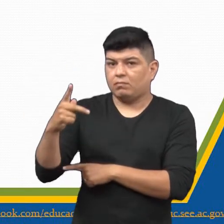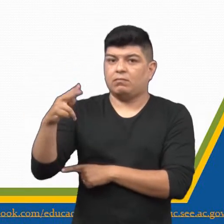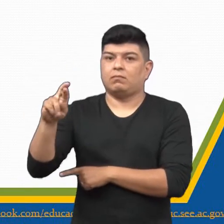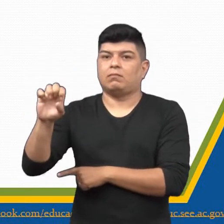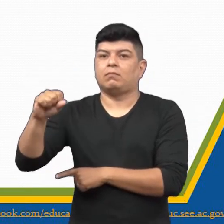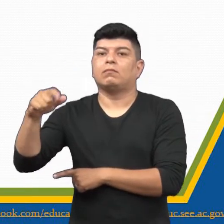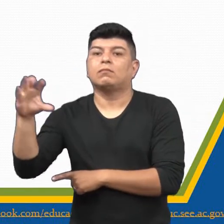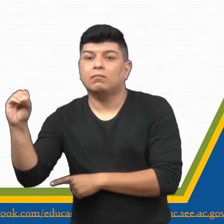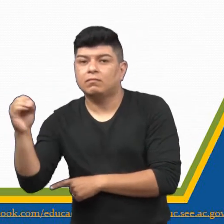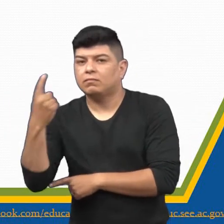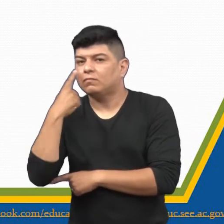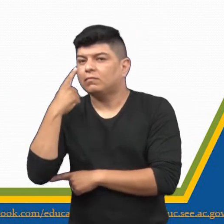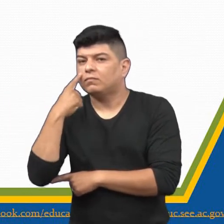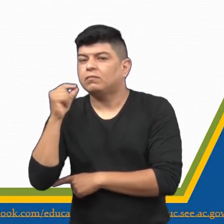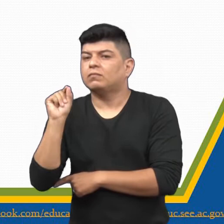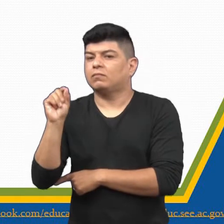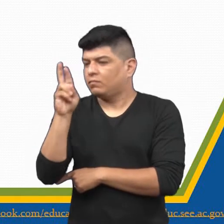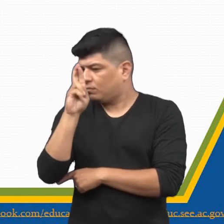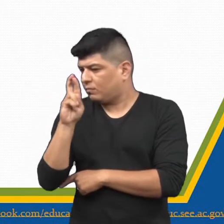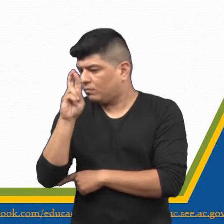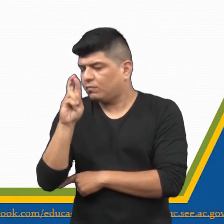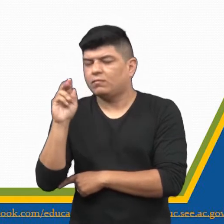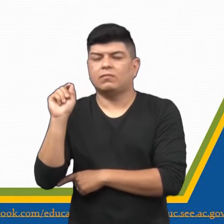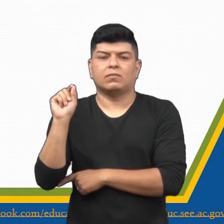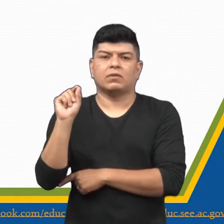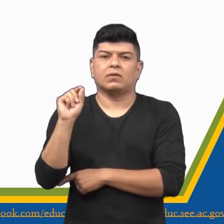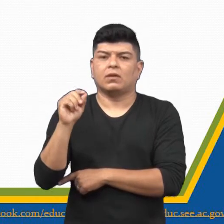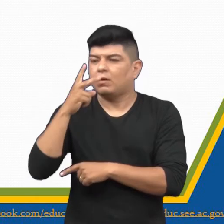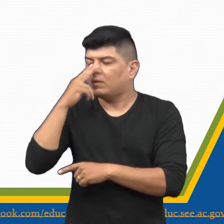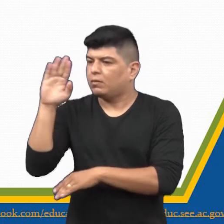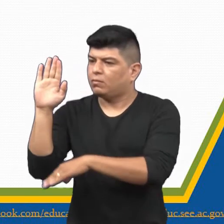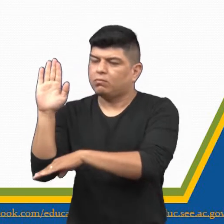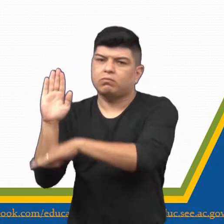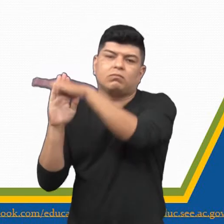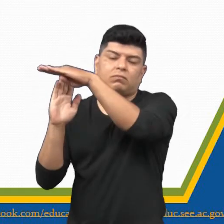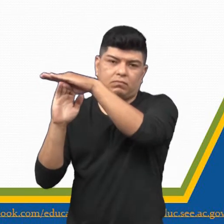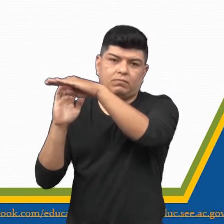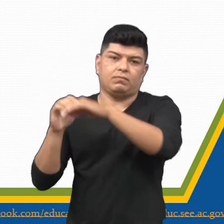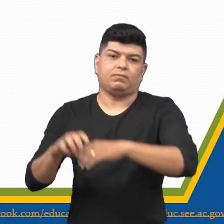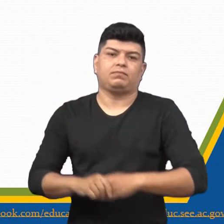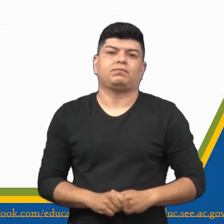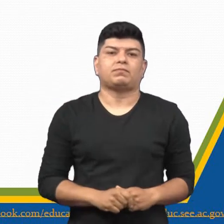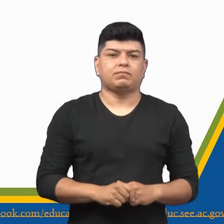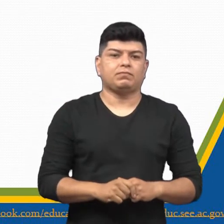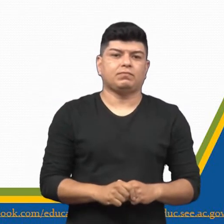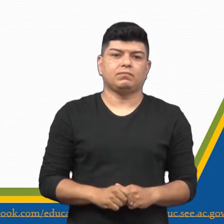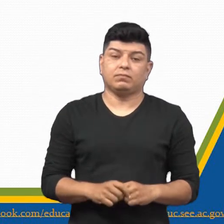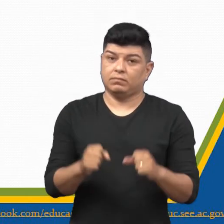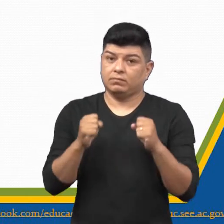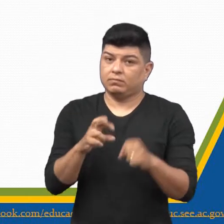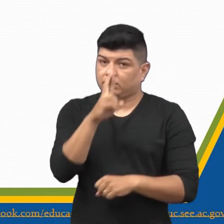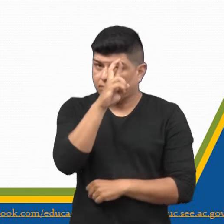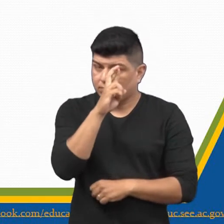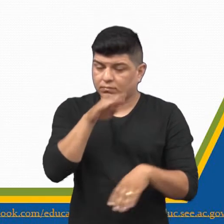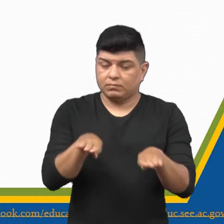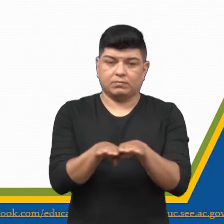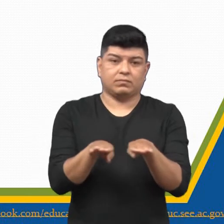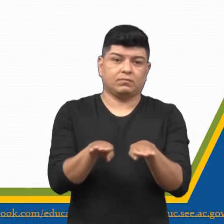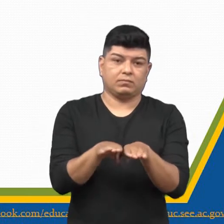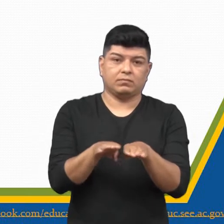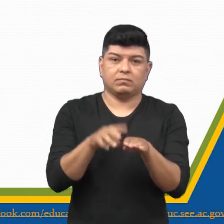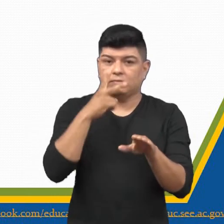pressão, você observa que existe um aumento do volume ali. Eu posso também observar isso,